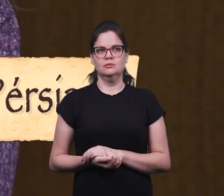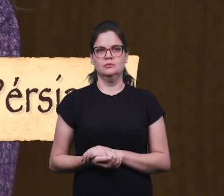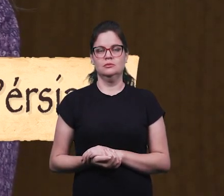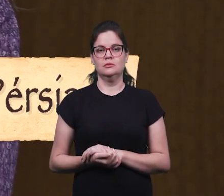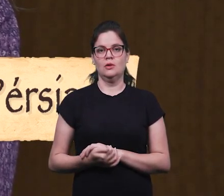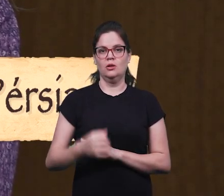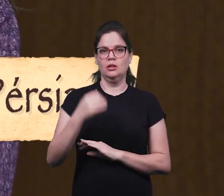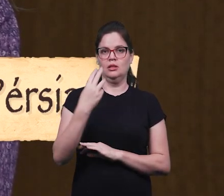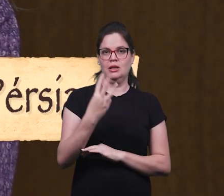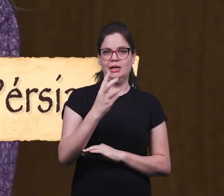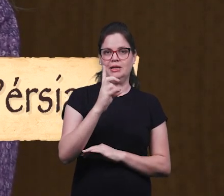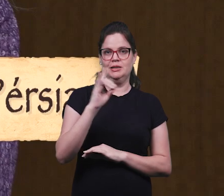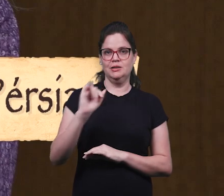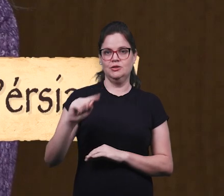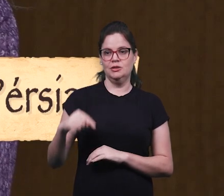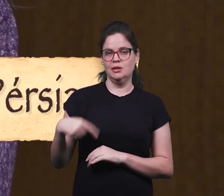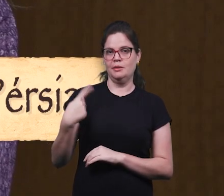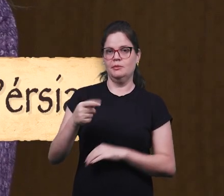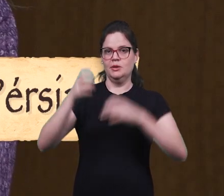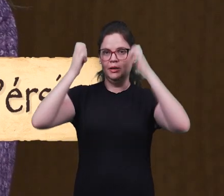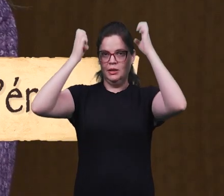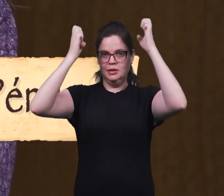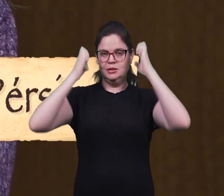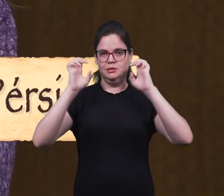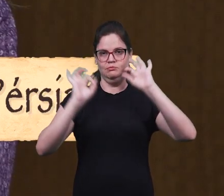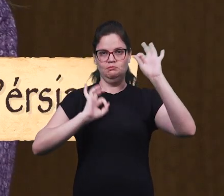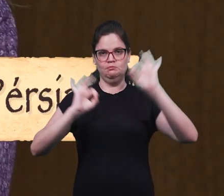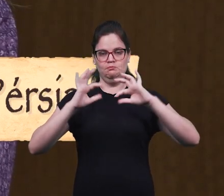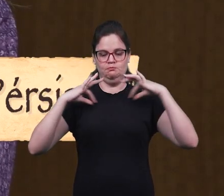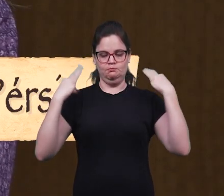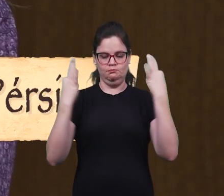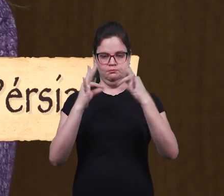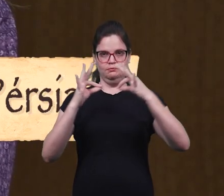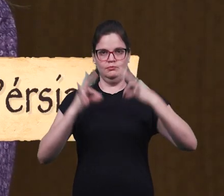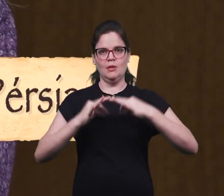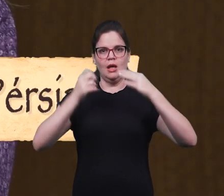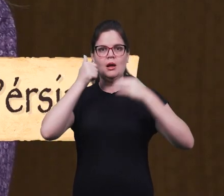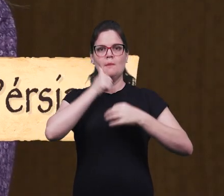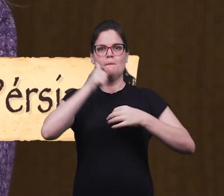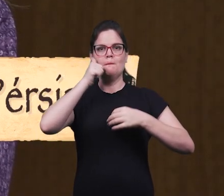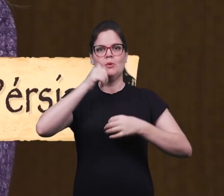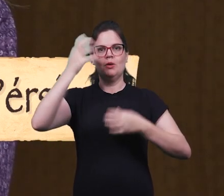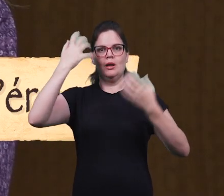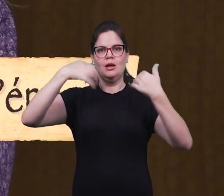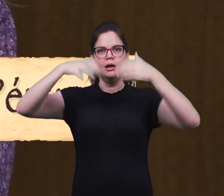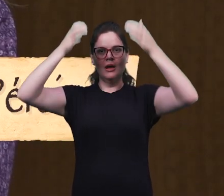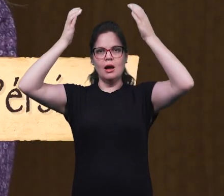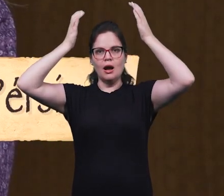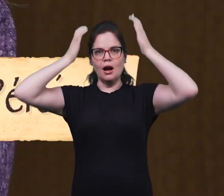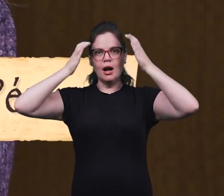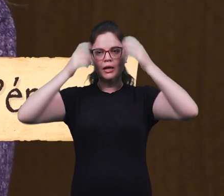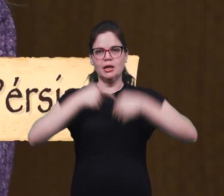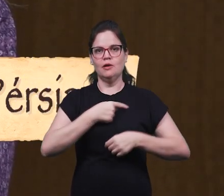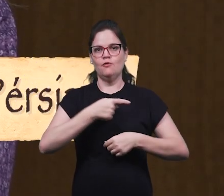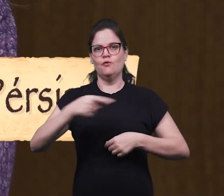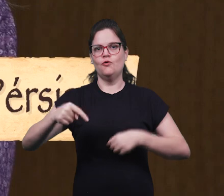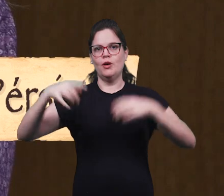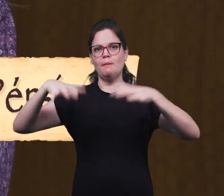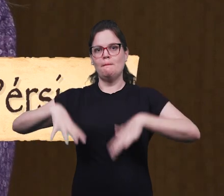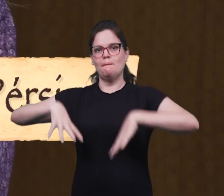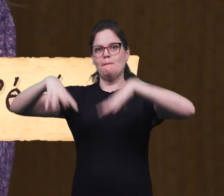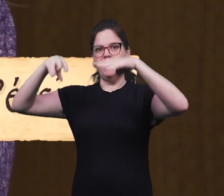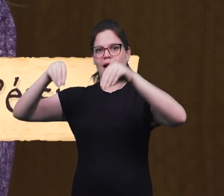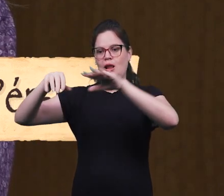passaram-se 3 dias, Esther vestiu seus trajes de rainha e foi ao pátio interior do palácio do rei,